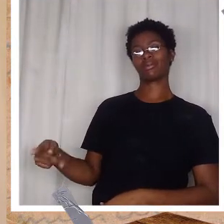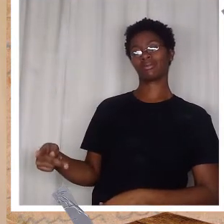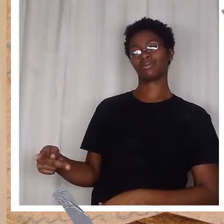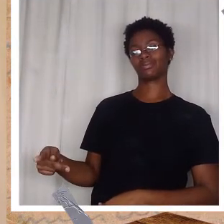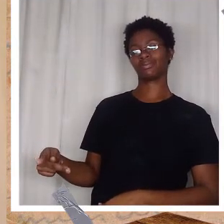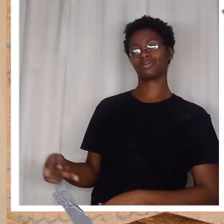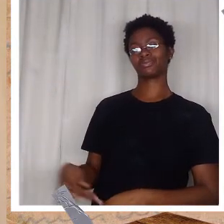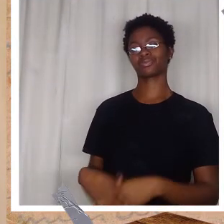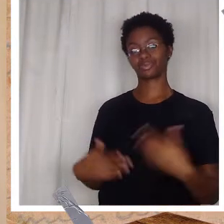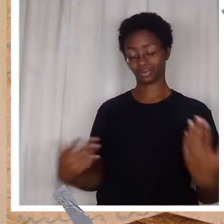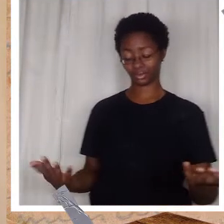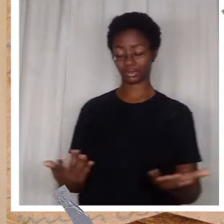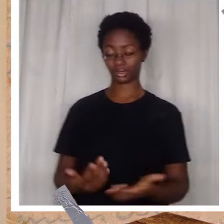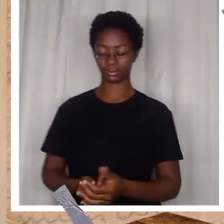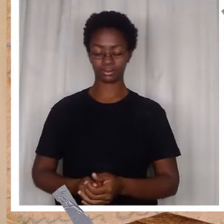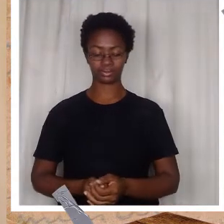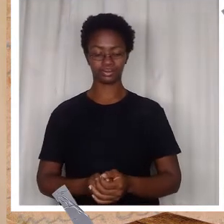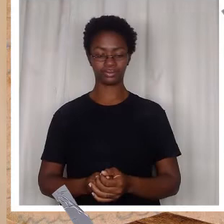nós